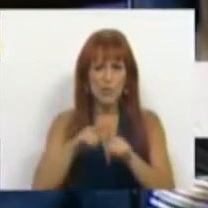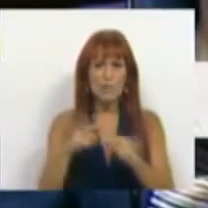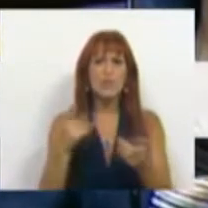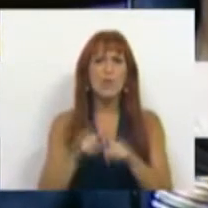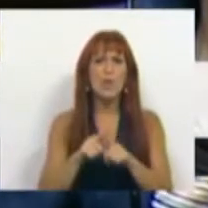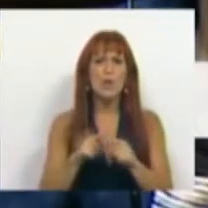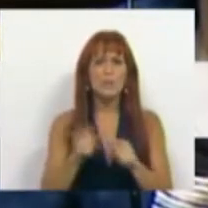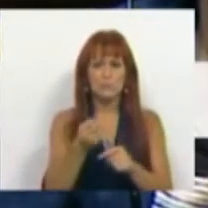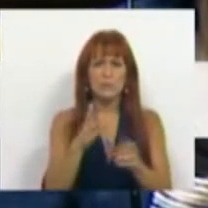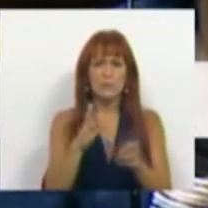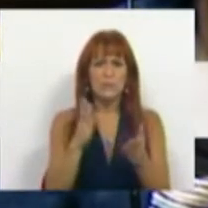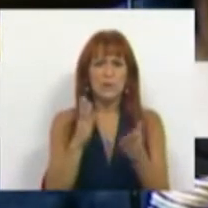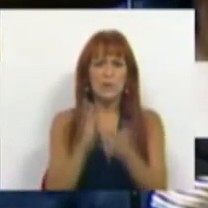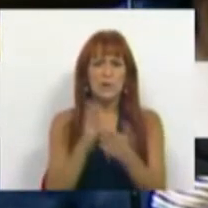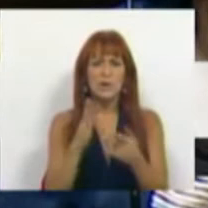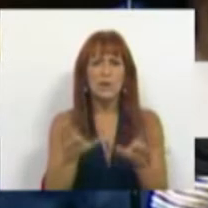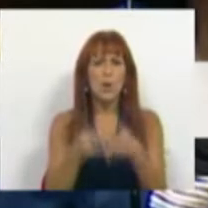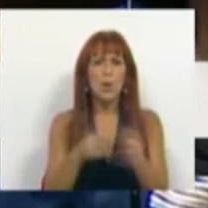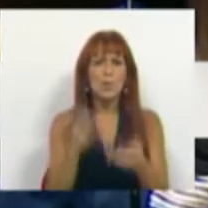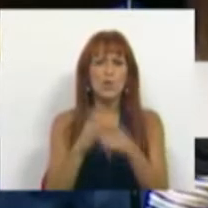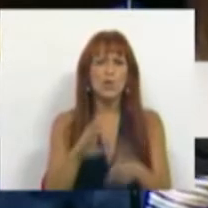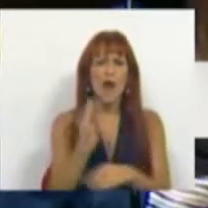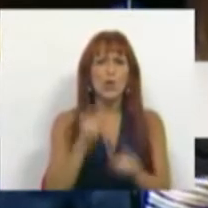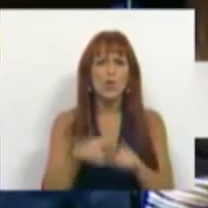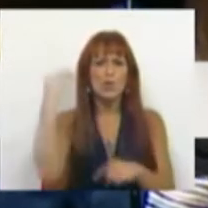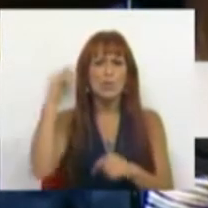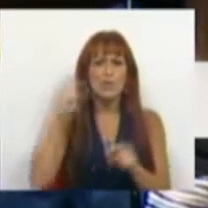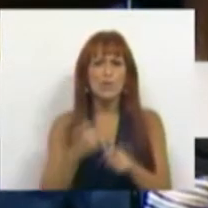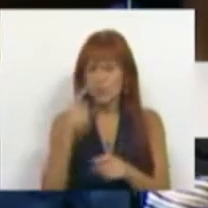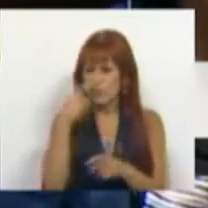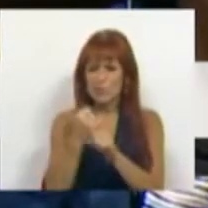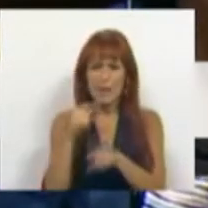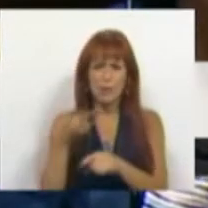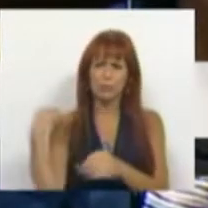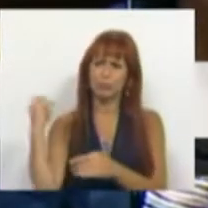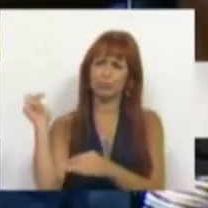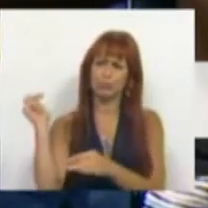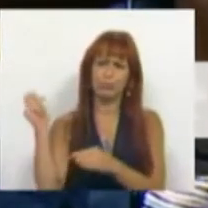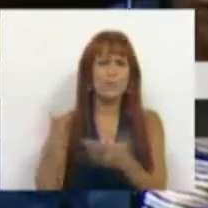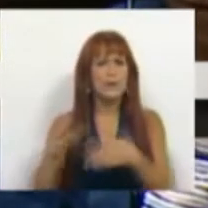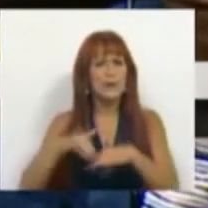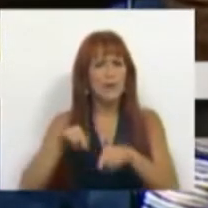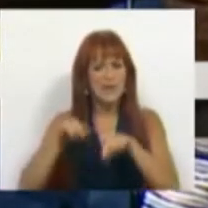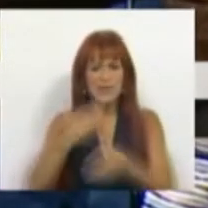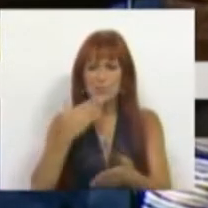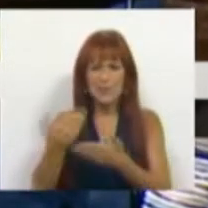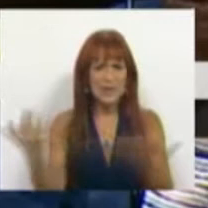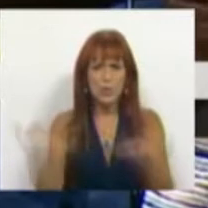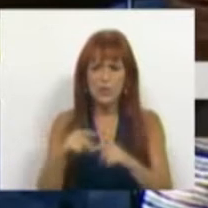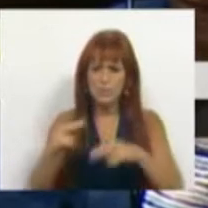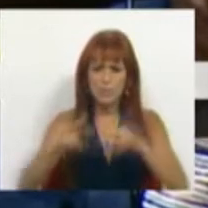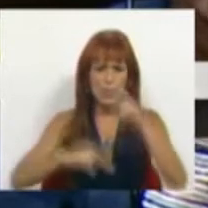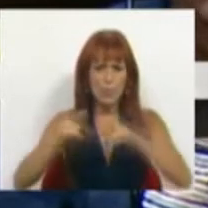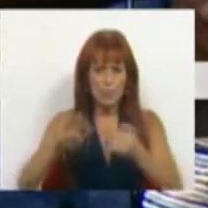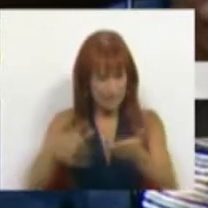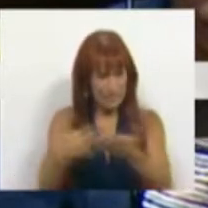corpo escolar, alunos, professores, auxiliares que desde há tanto tempo fazem este pedido de reabilitação